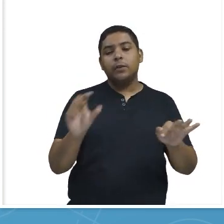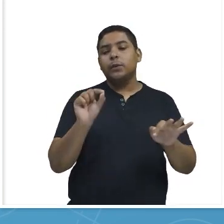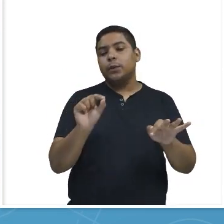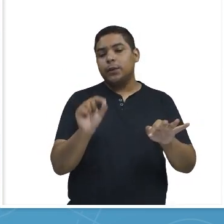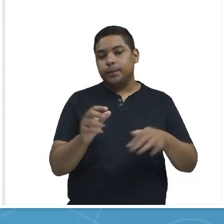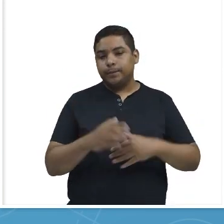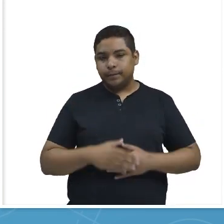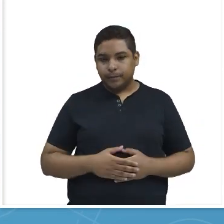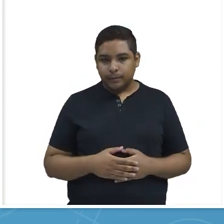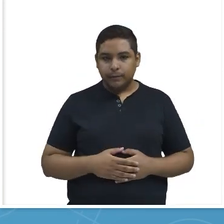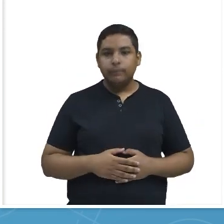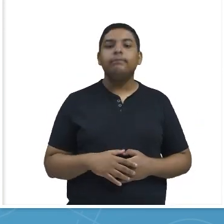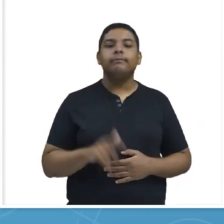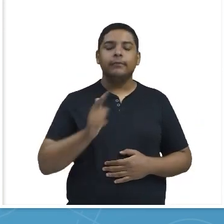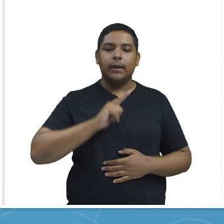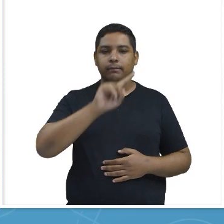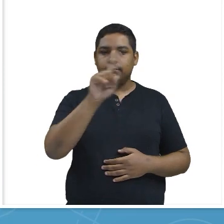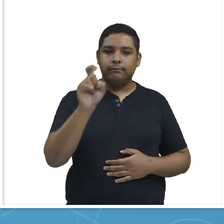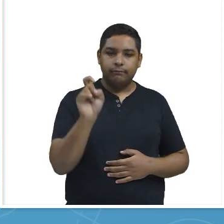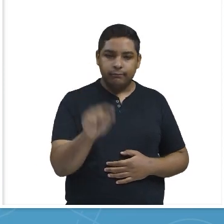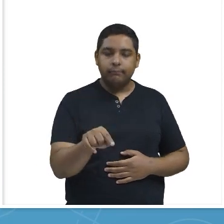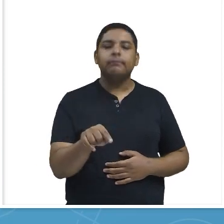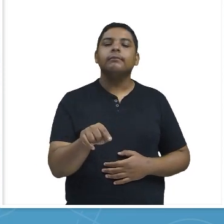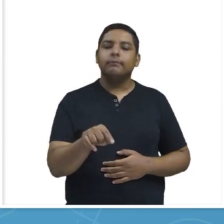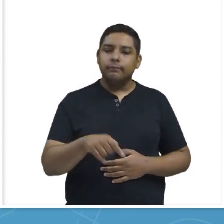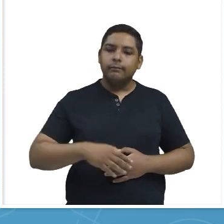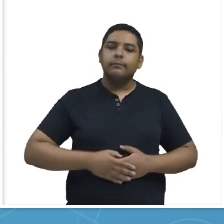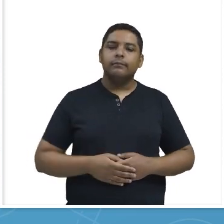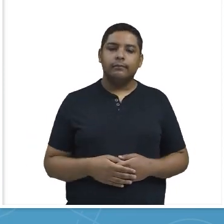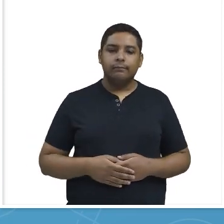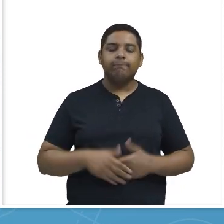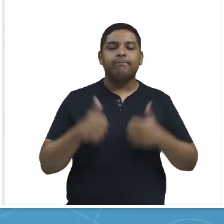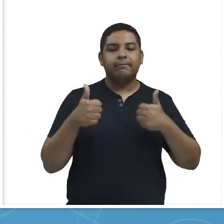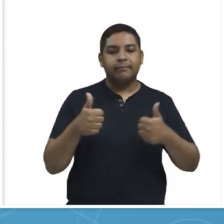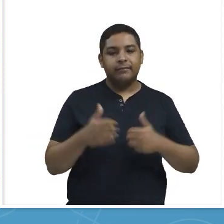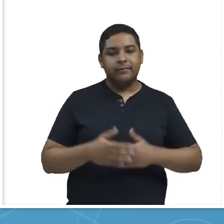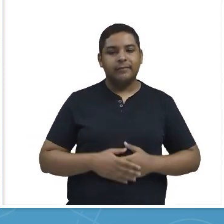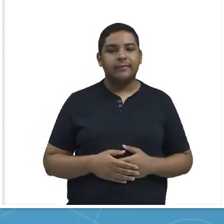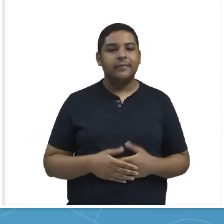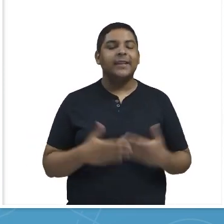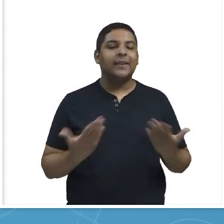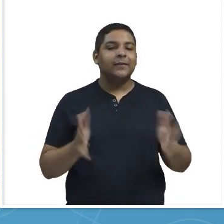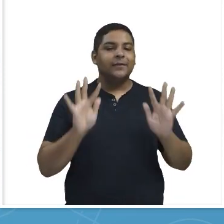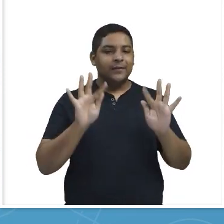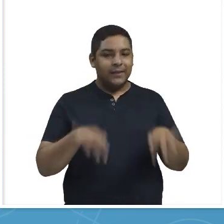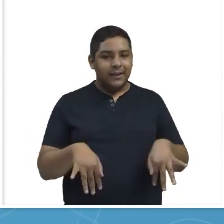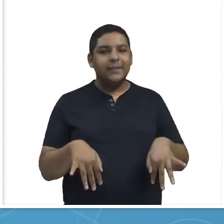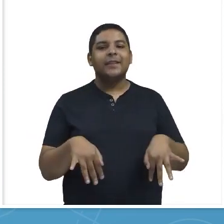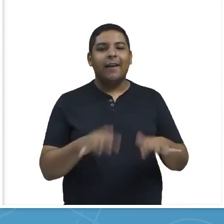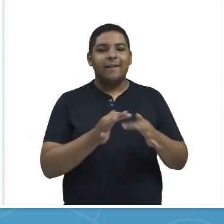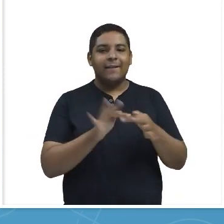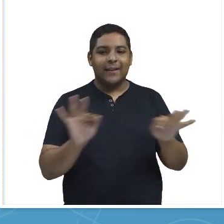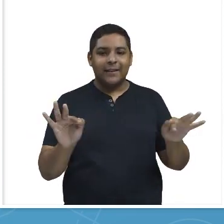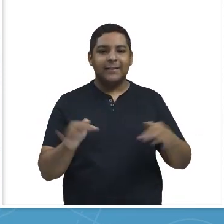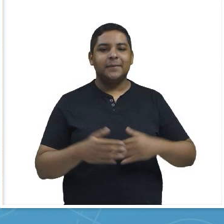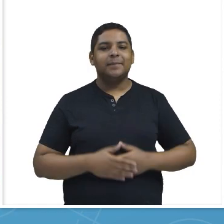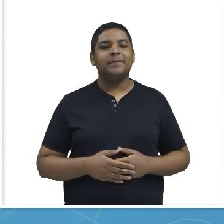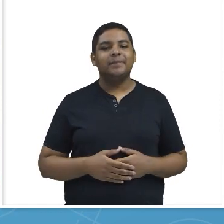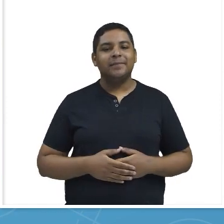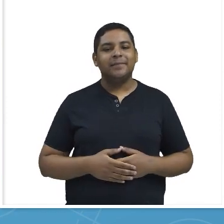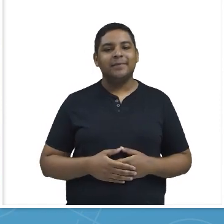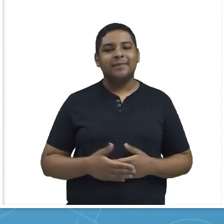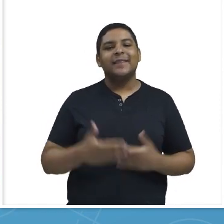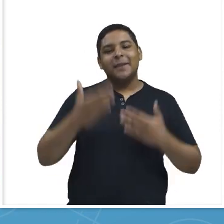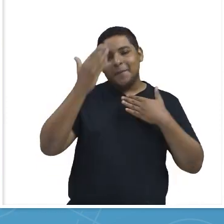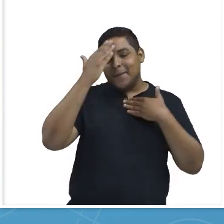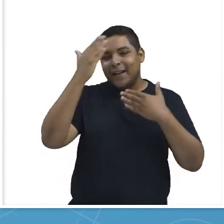né, do ponto de interrogação, people. Não pode esquecer dele, certo? Então, você finaliza belamente a sua frase. Então, thank you